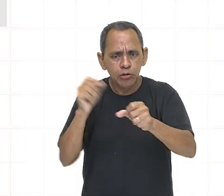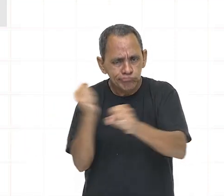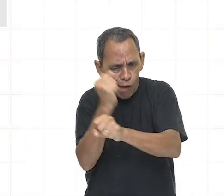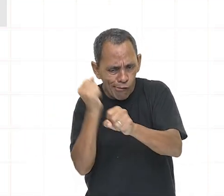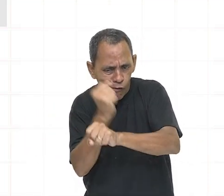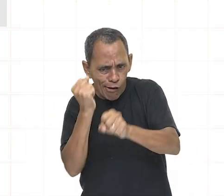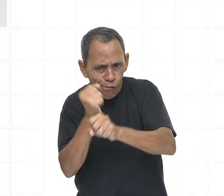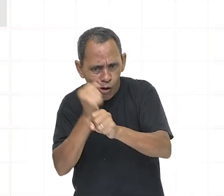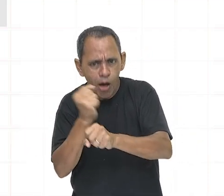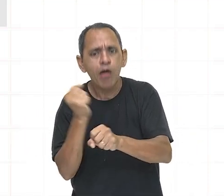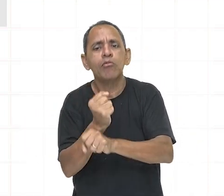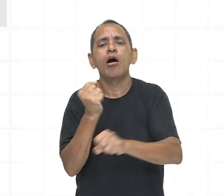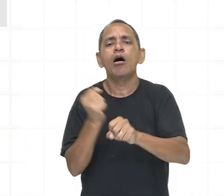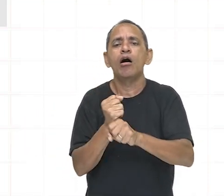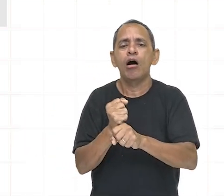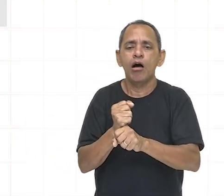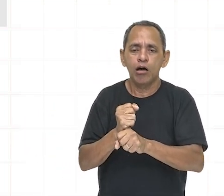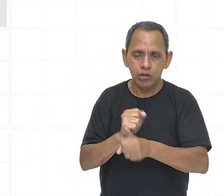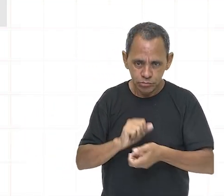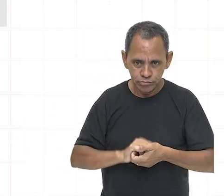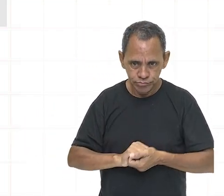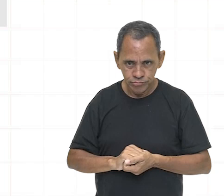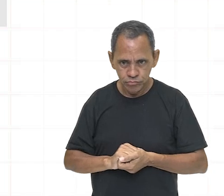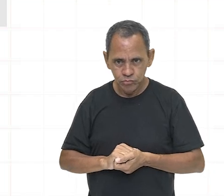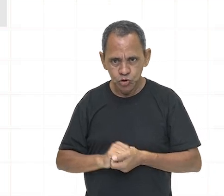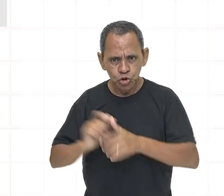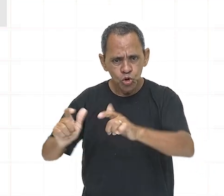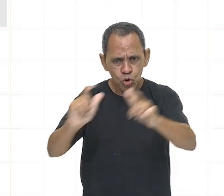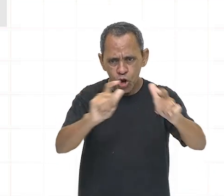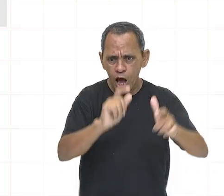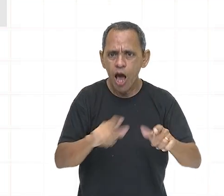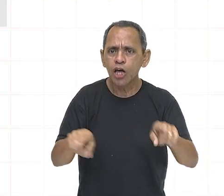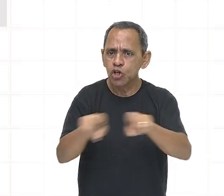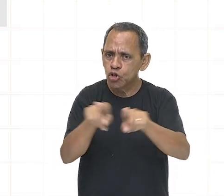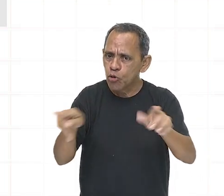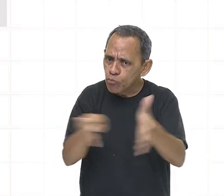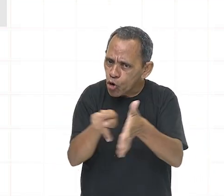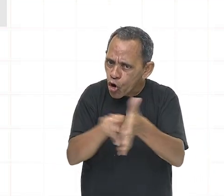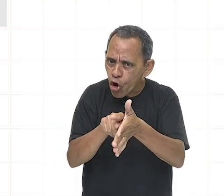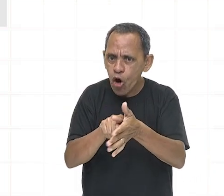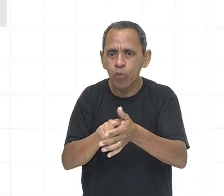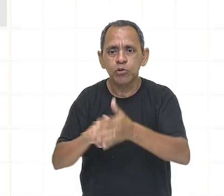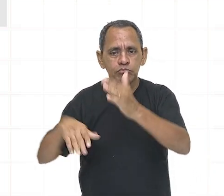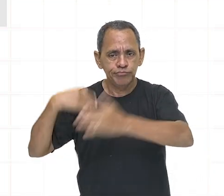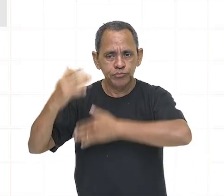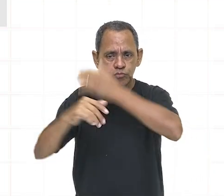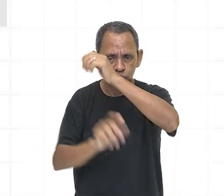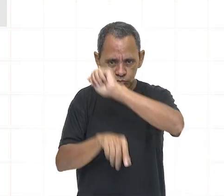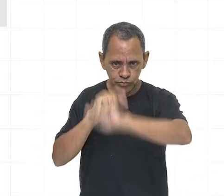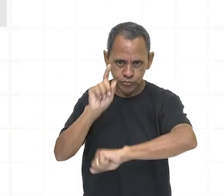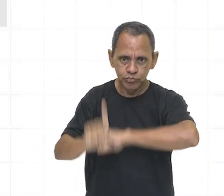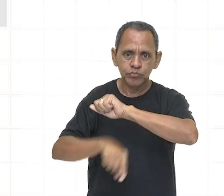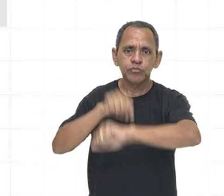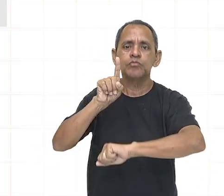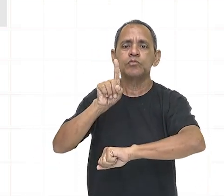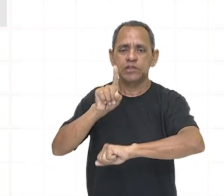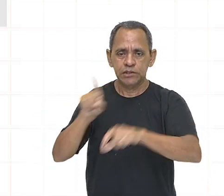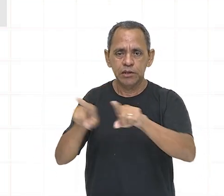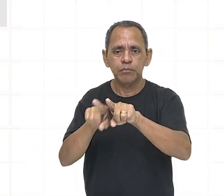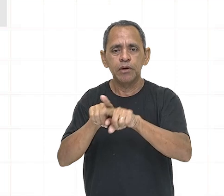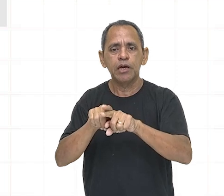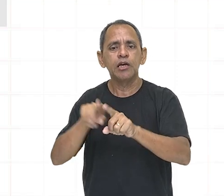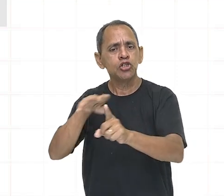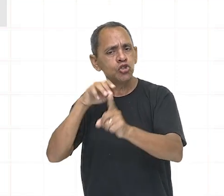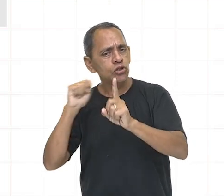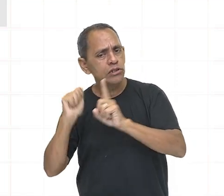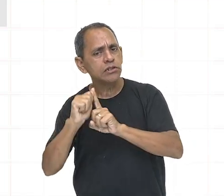monumentos, eles foram fundamentais para o quê? Para a sobrevivência e o crescimento aí das sociedades. Na Grécia Antiga e em Roma, como é que a gente observa